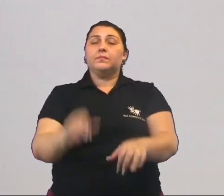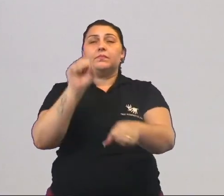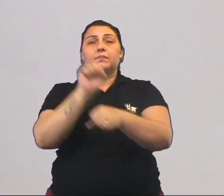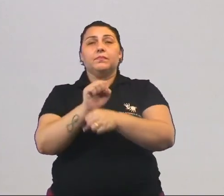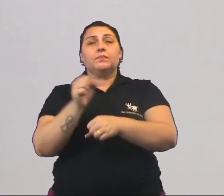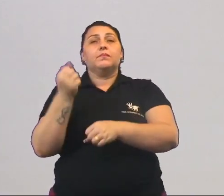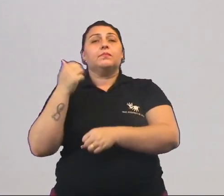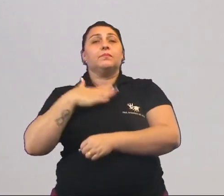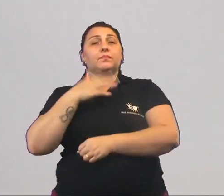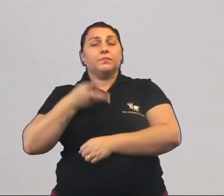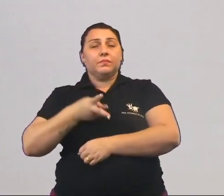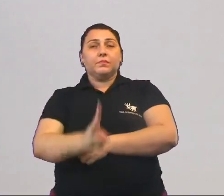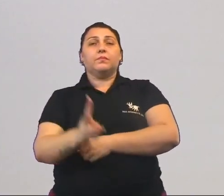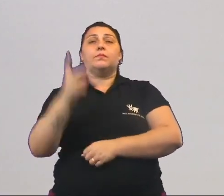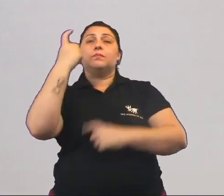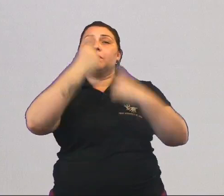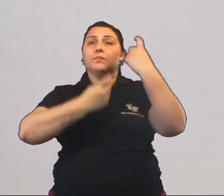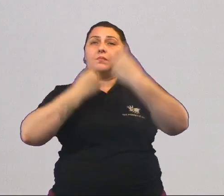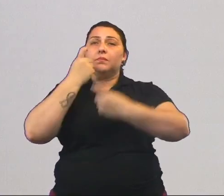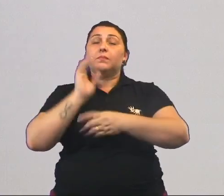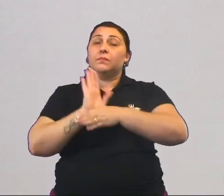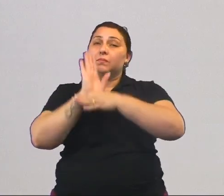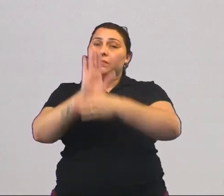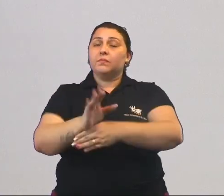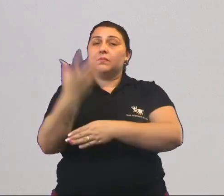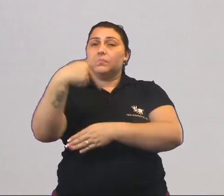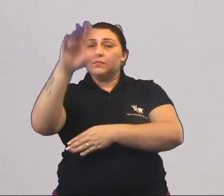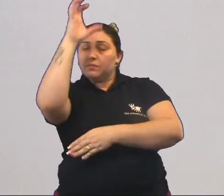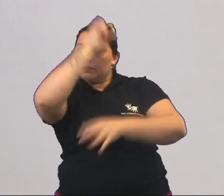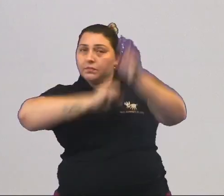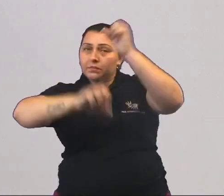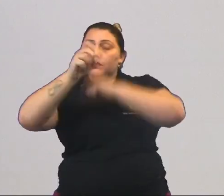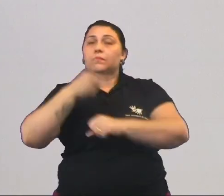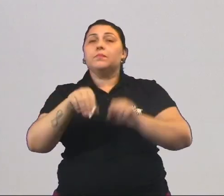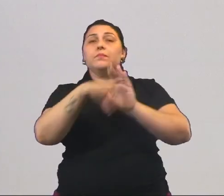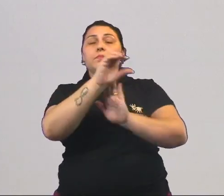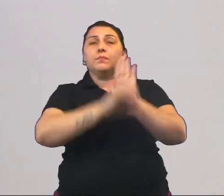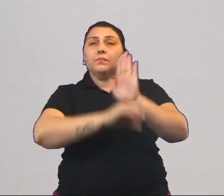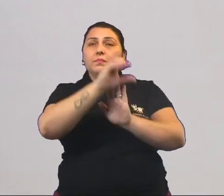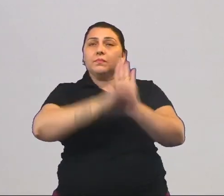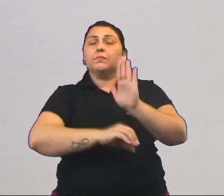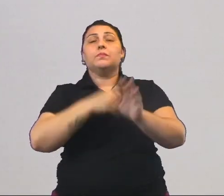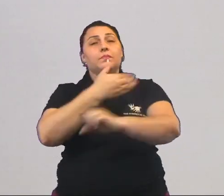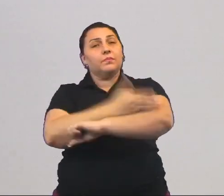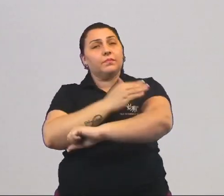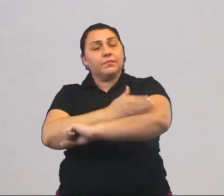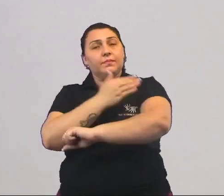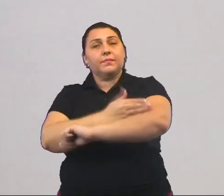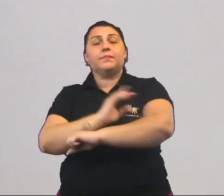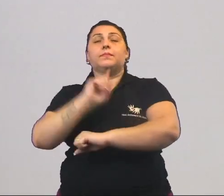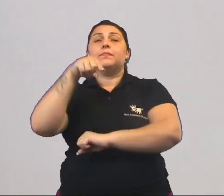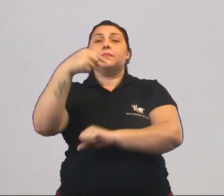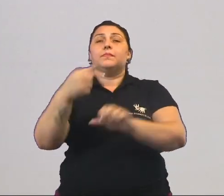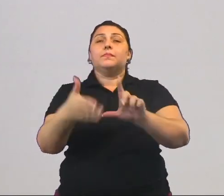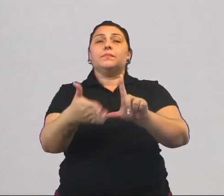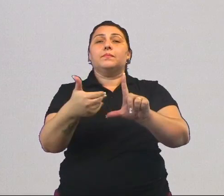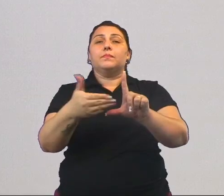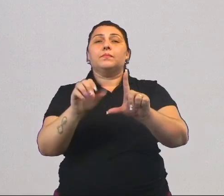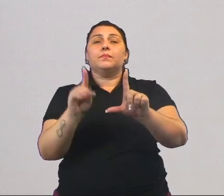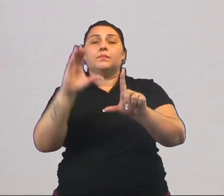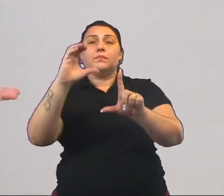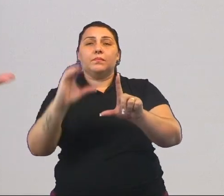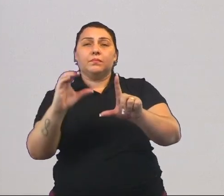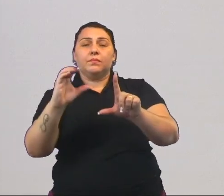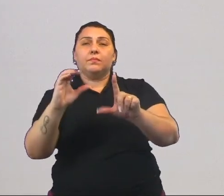Espero continuar contribuindo com a sua aprendizagem. Você pode encontrar esse conteúdo e outras questões para estar praticando na plataforma